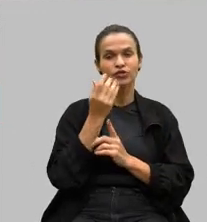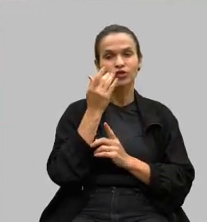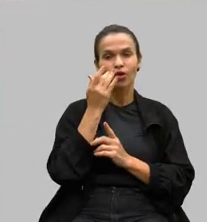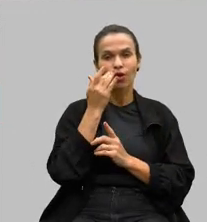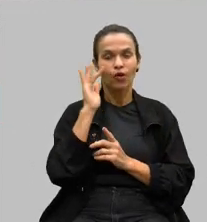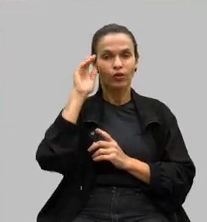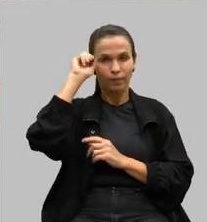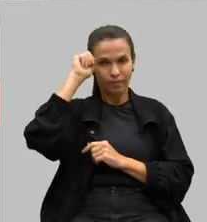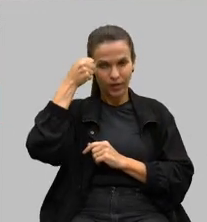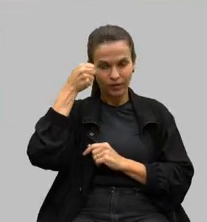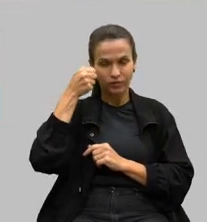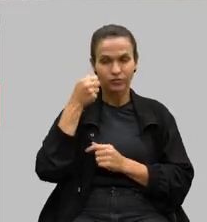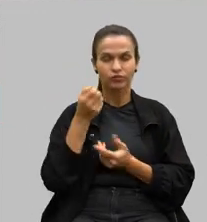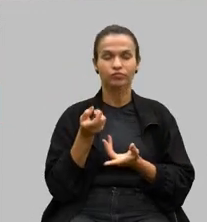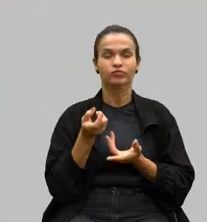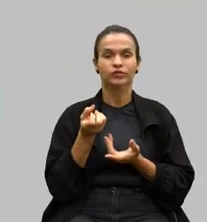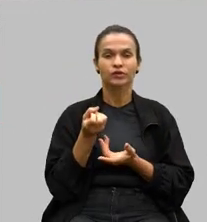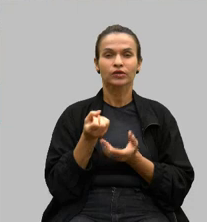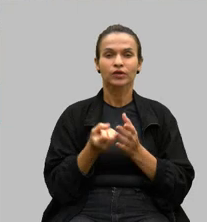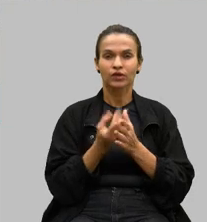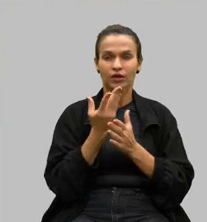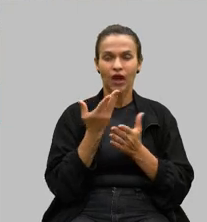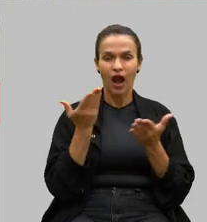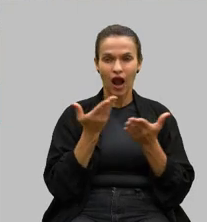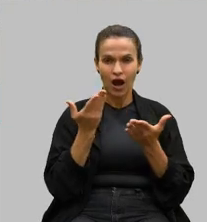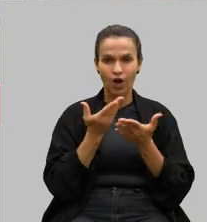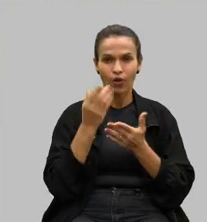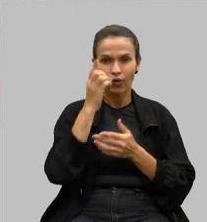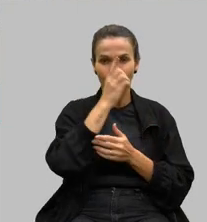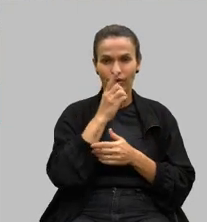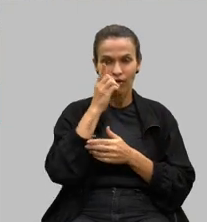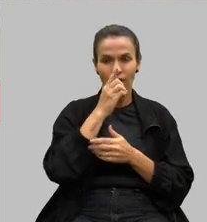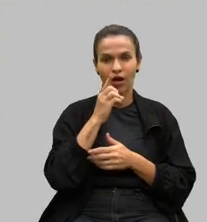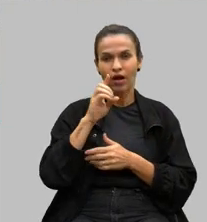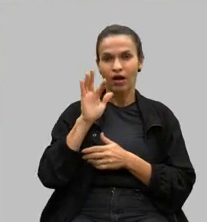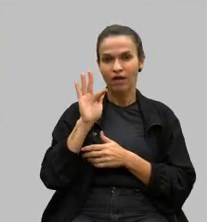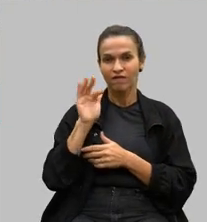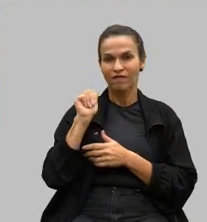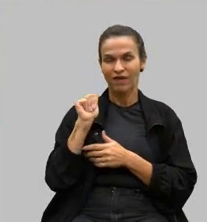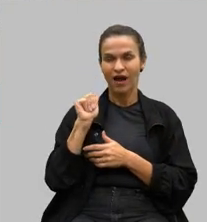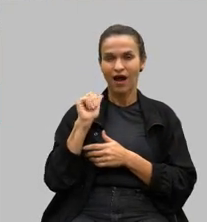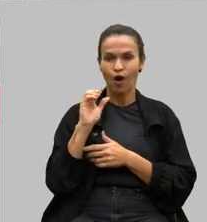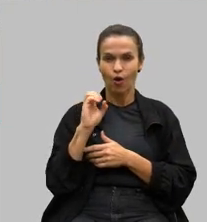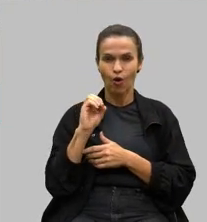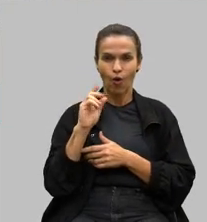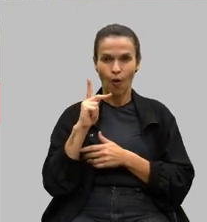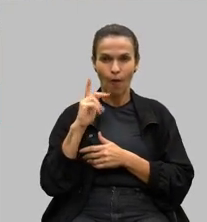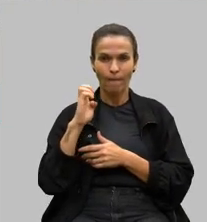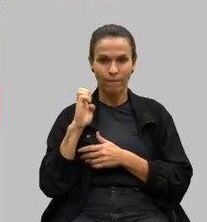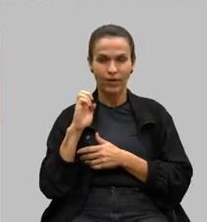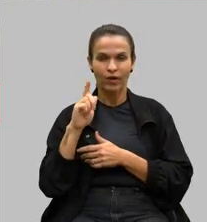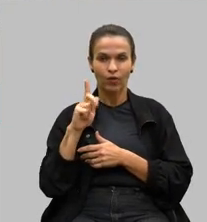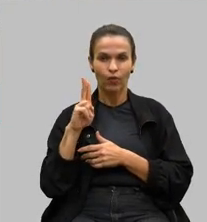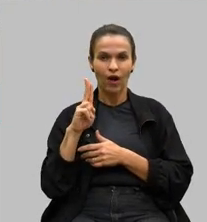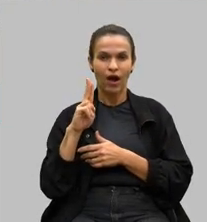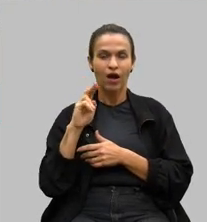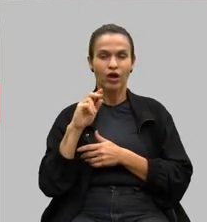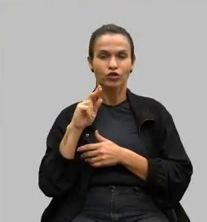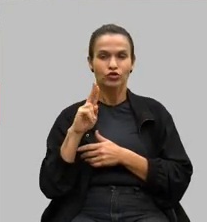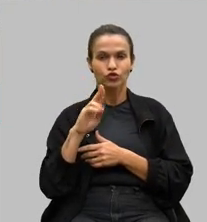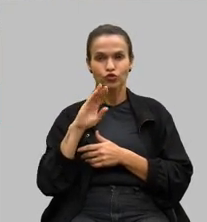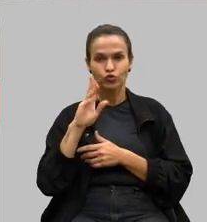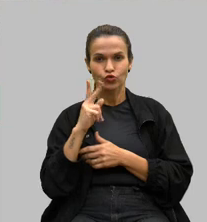inaugura-se agora por exemplo nesse domingo a faop Guaxupé e na próxima semana eu já convido